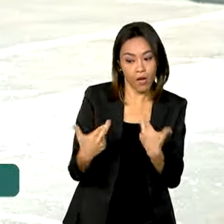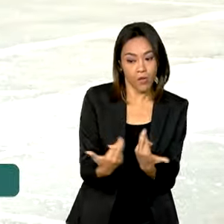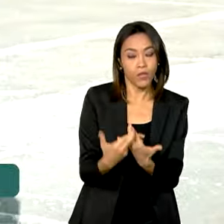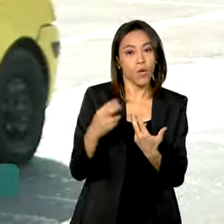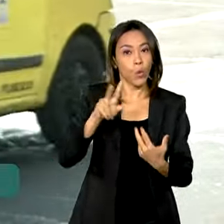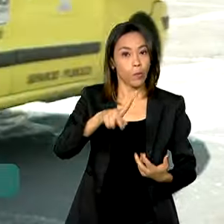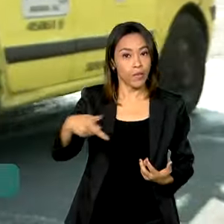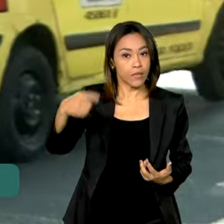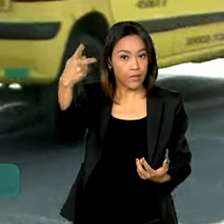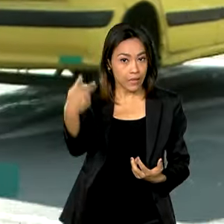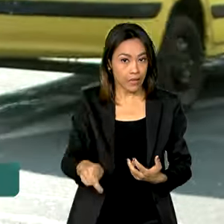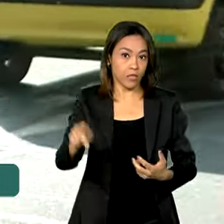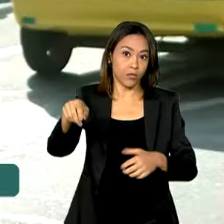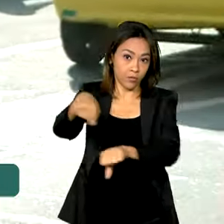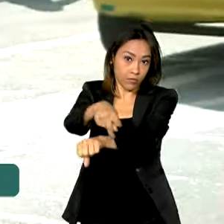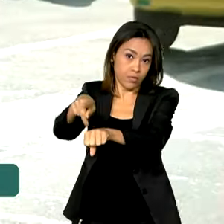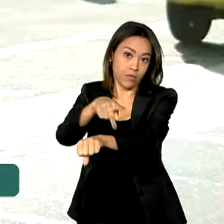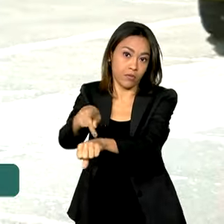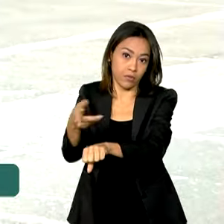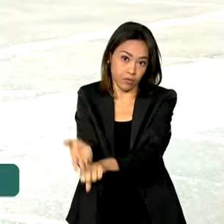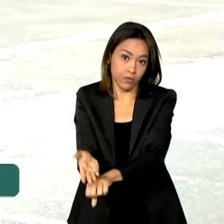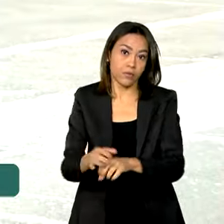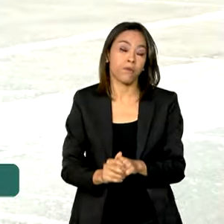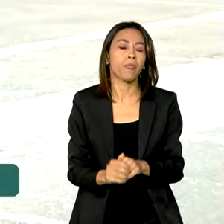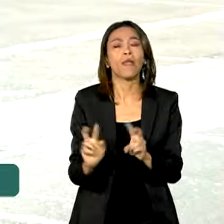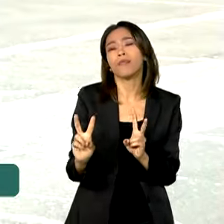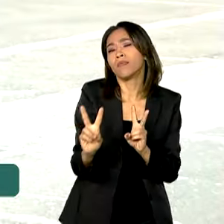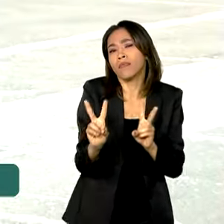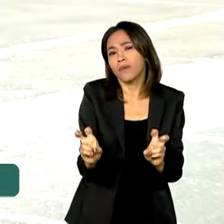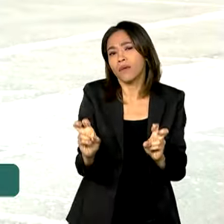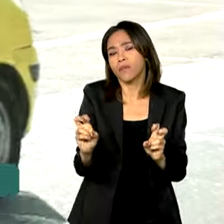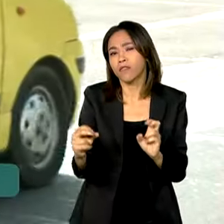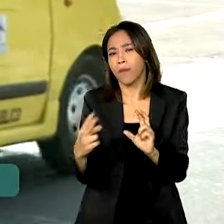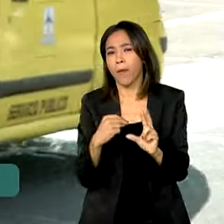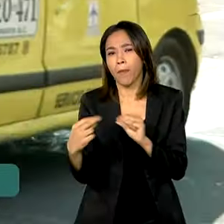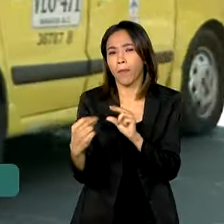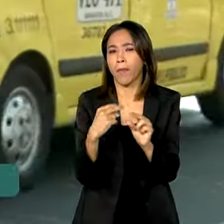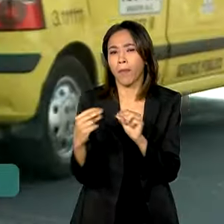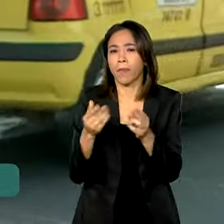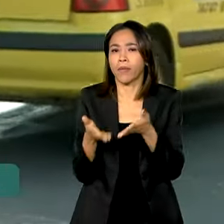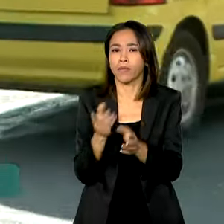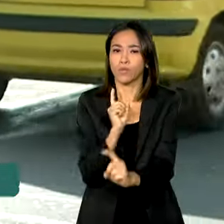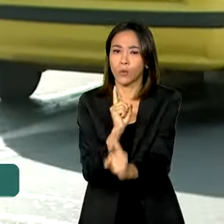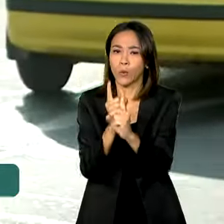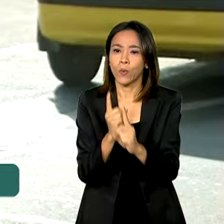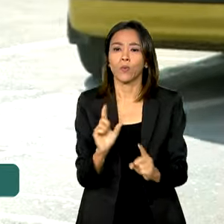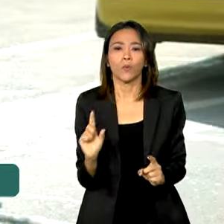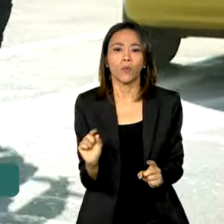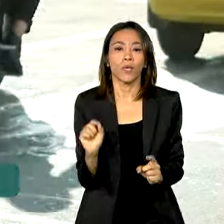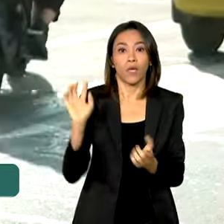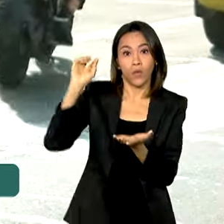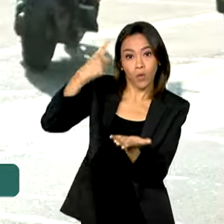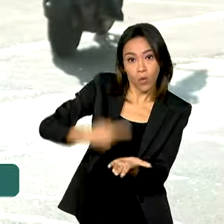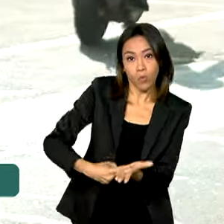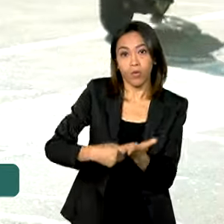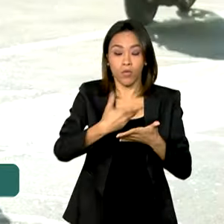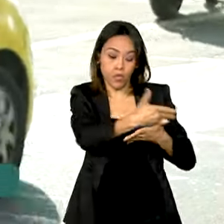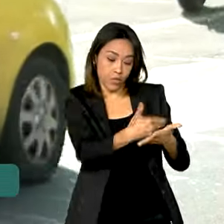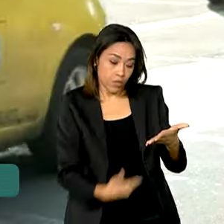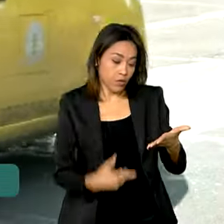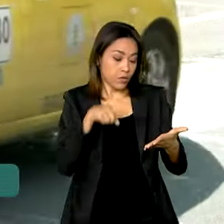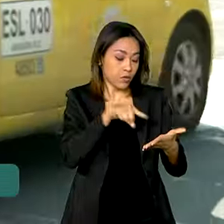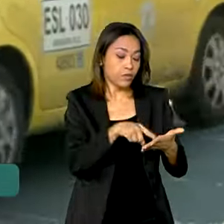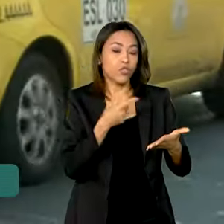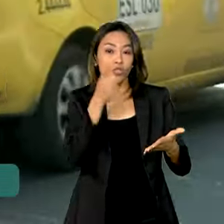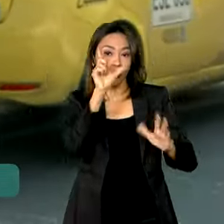colombiano, Gustavo Petro. Entre os temas que serão tratados neste encontro estão as agendas de comércio e investimentos,